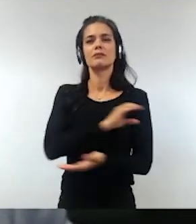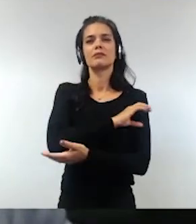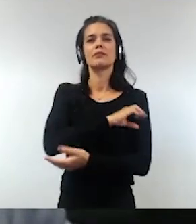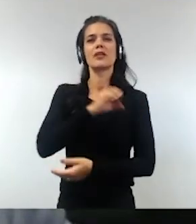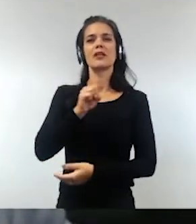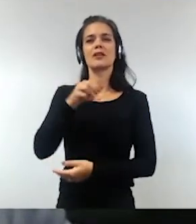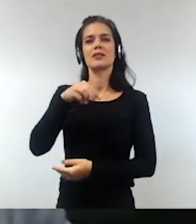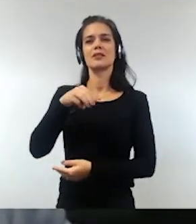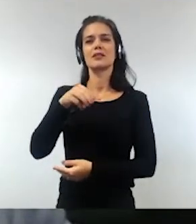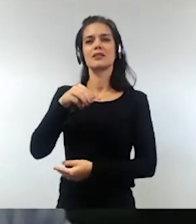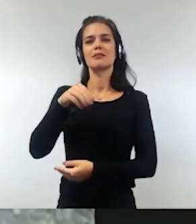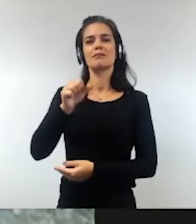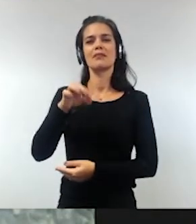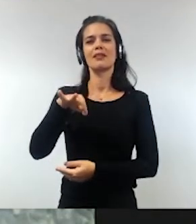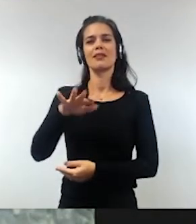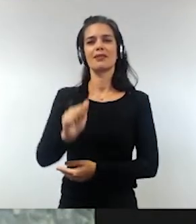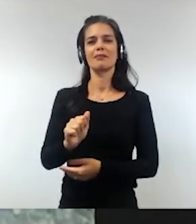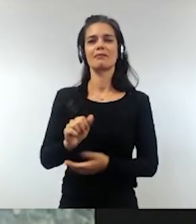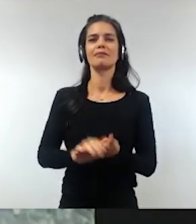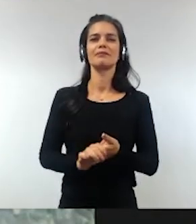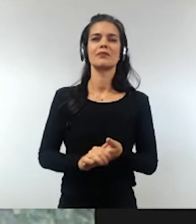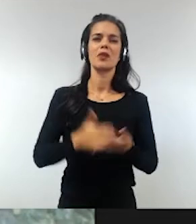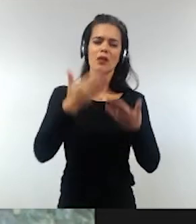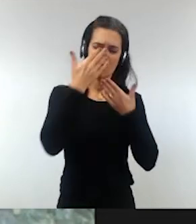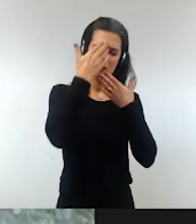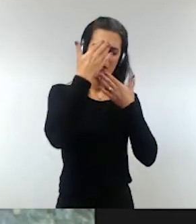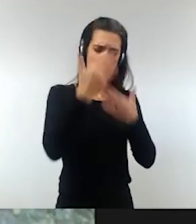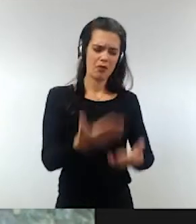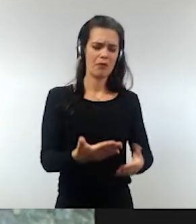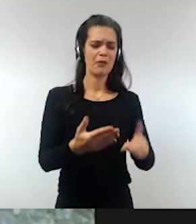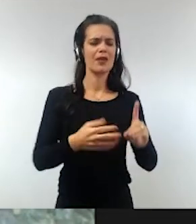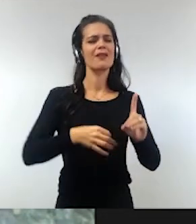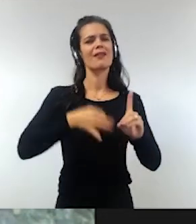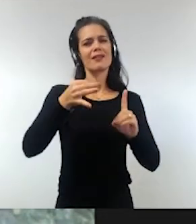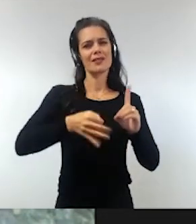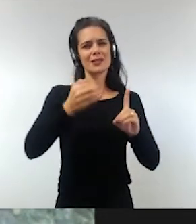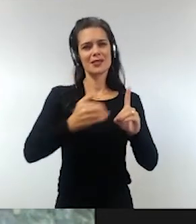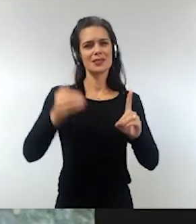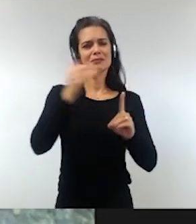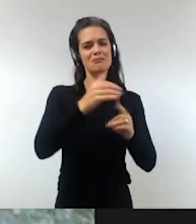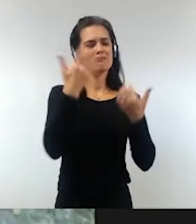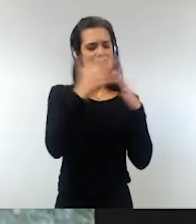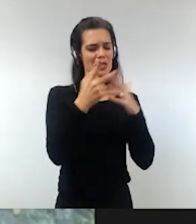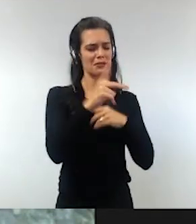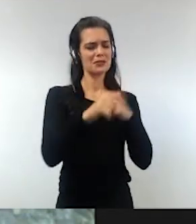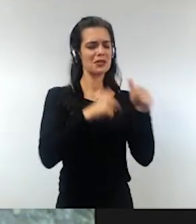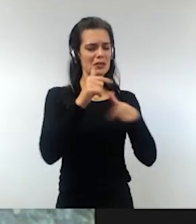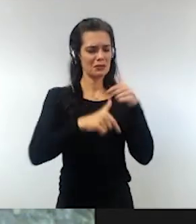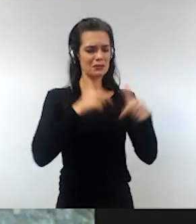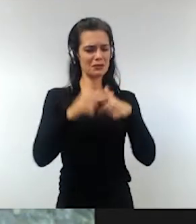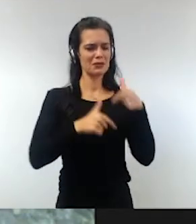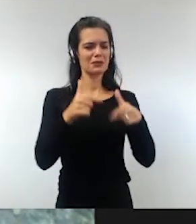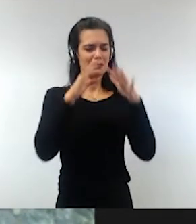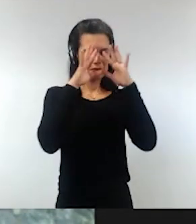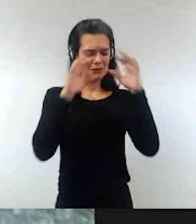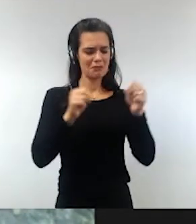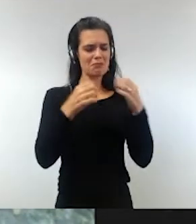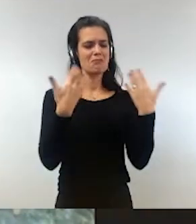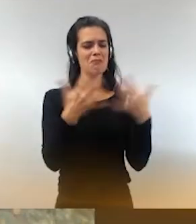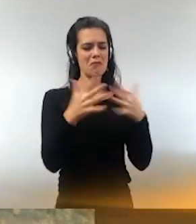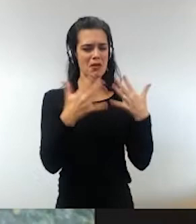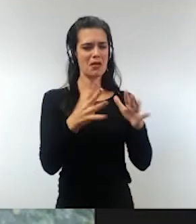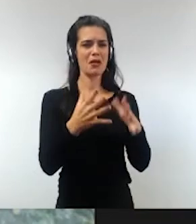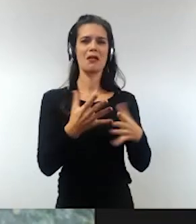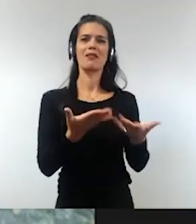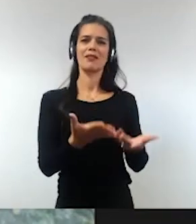Samantha. Muito obrigada, desembargador. Realmente, assim, impressionante. Parabéns pelo trabalho do tribunal. Os